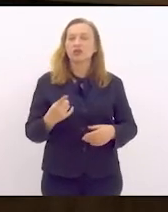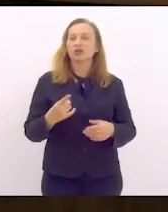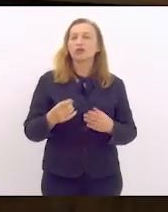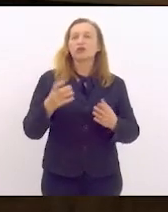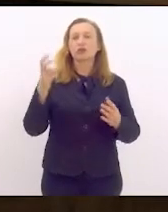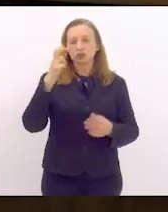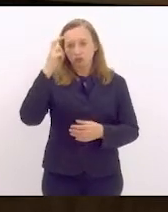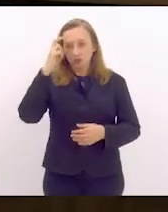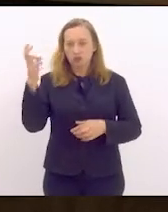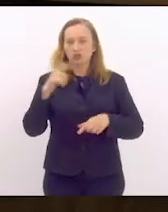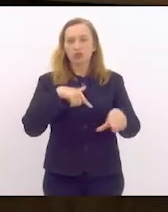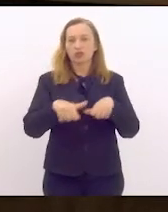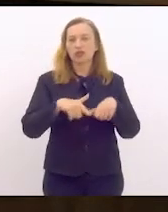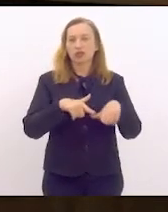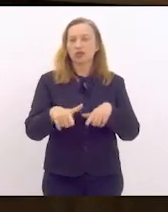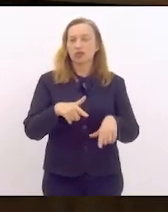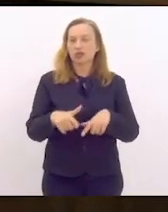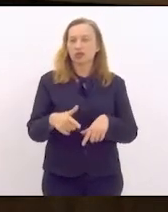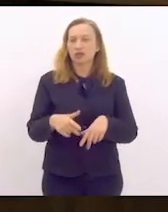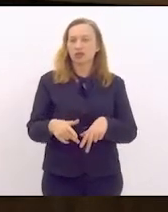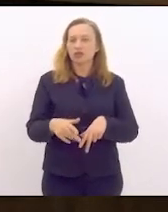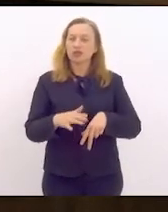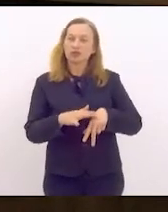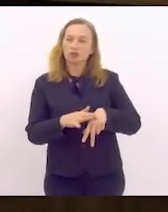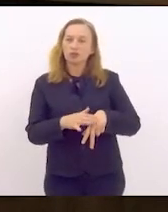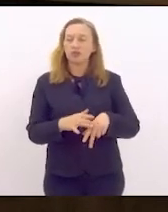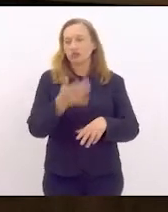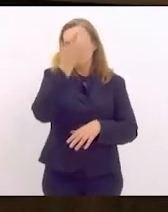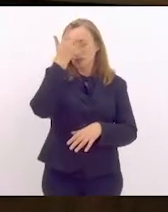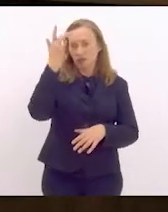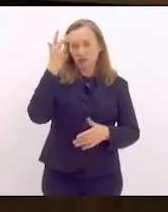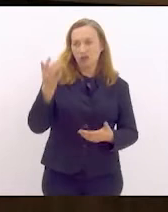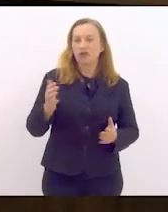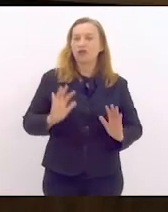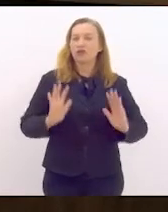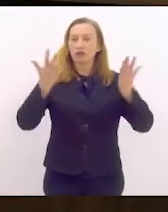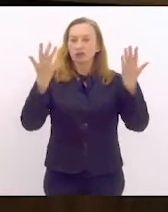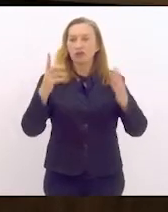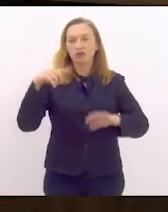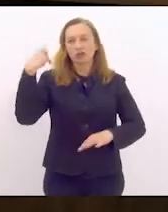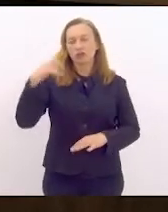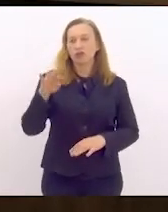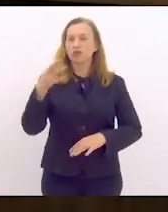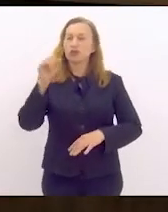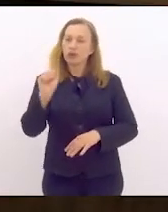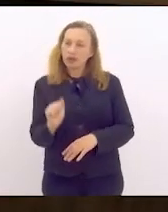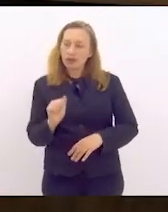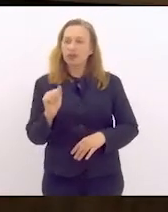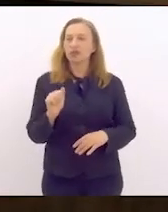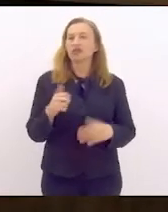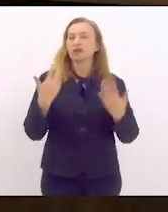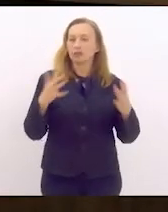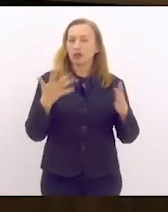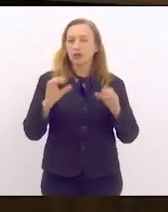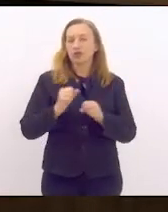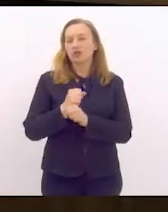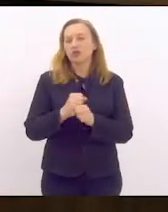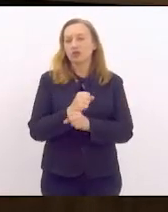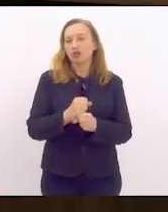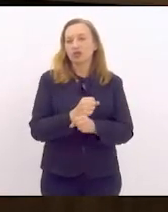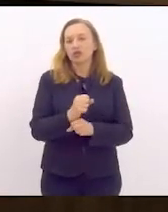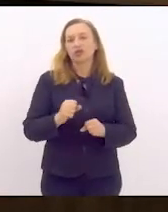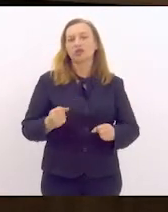psicossocial e produtiva de pacientes e usuários de saúde mental. Viva Loucura Suburbana, parabéns por tantos anos